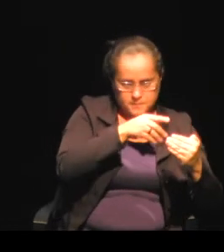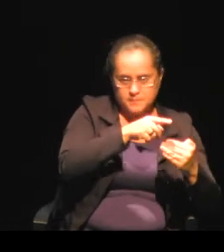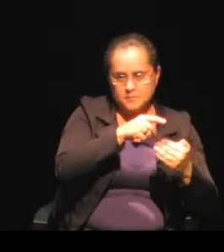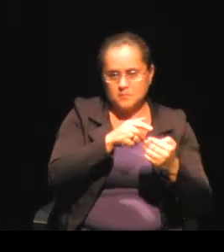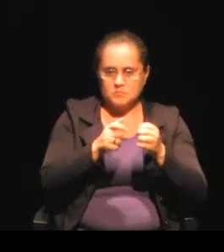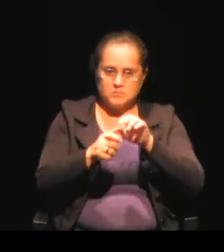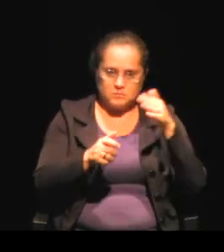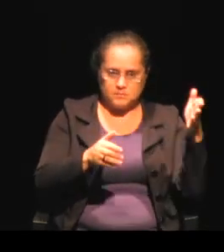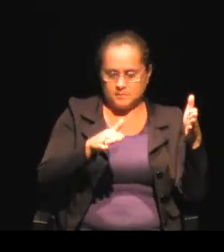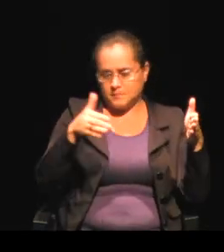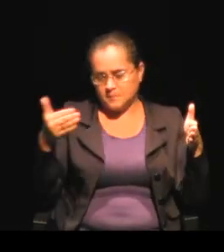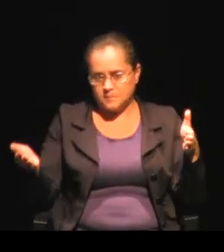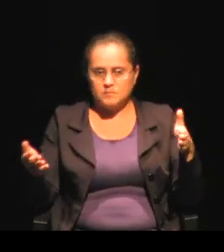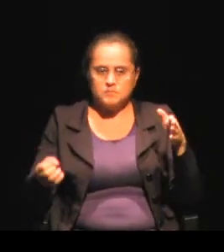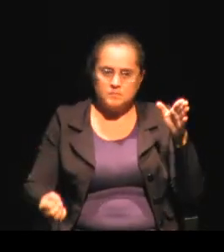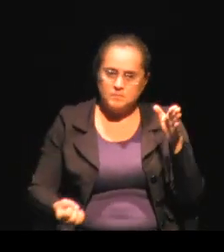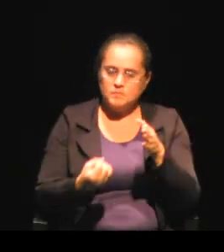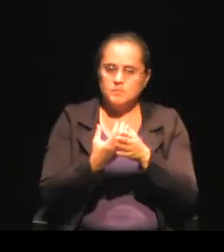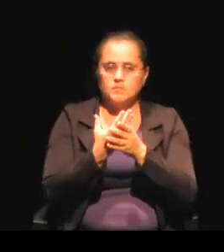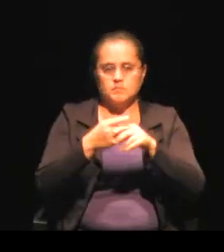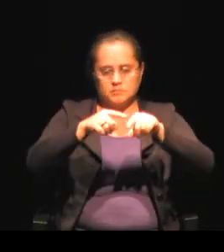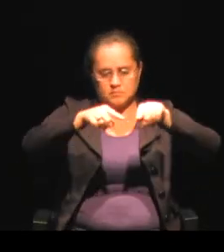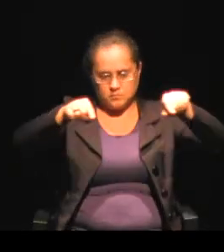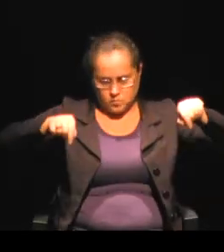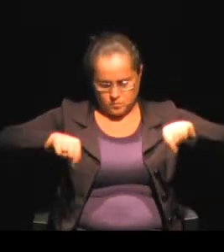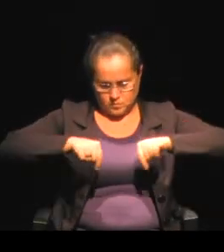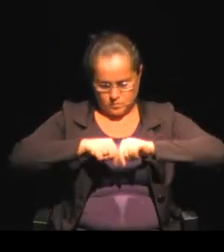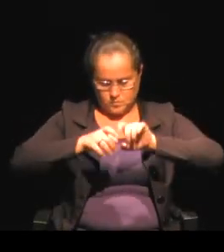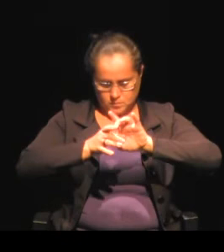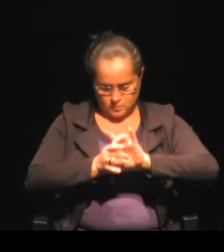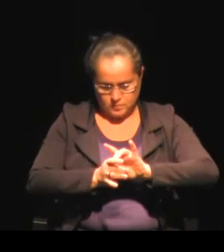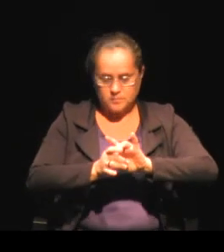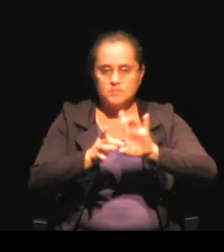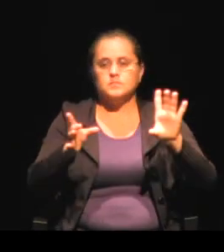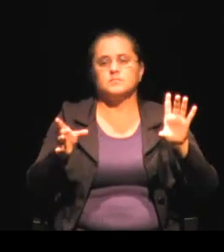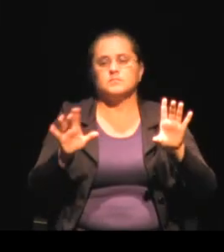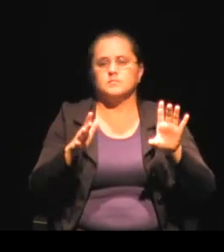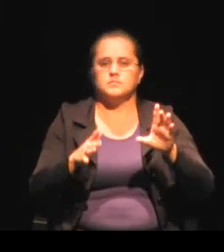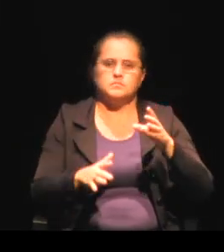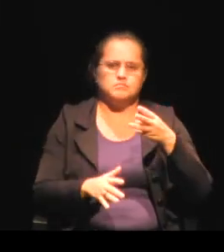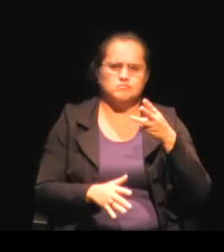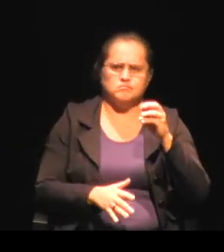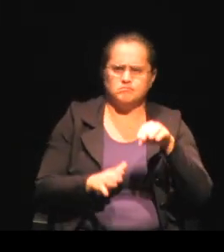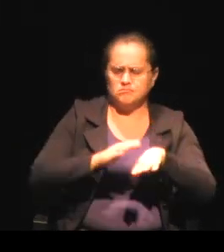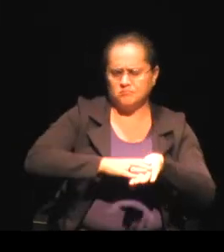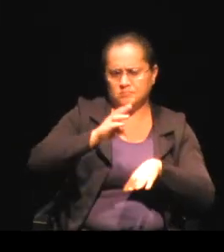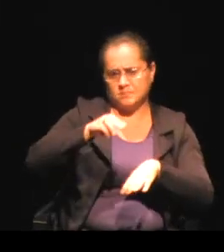apoiada em um apoio do lado de lá e do lado de cá, criando totalmente o vão livre aqui. Esse vão aqui, assim, tem 30 e tantos